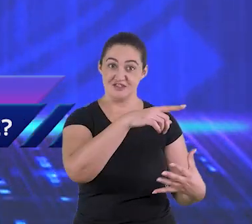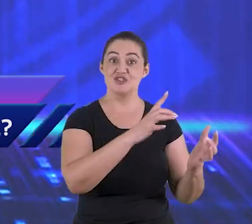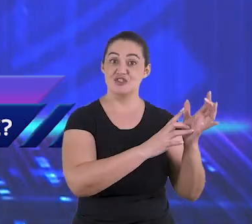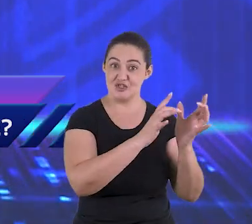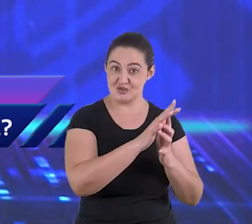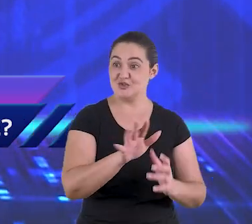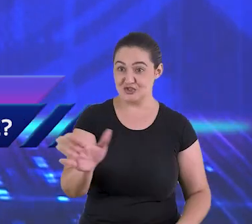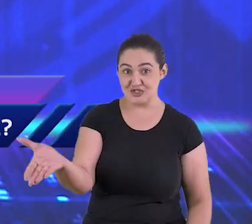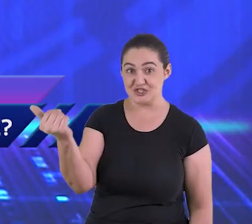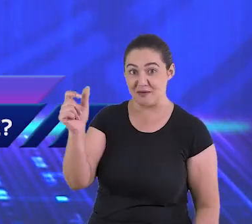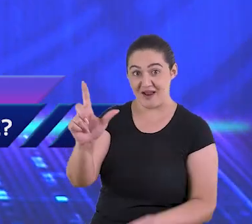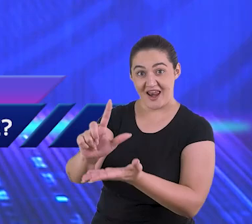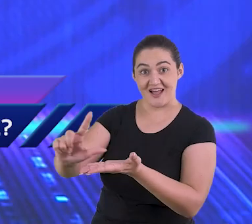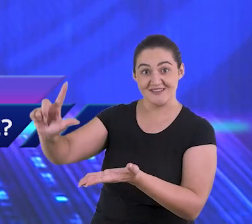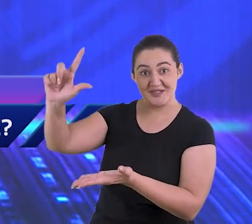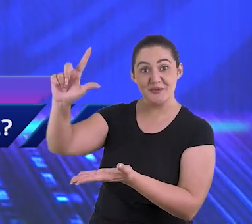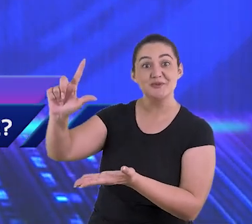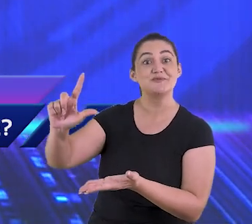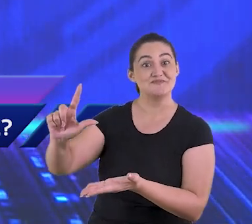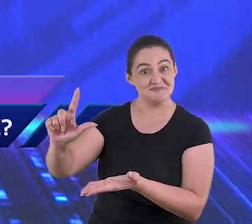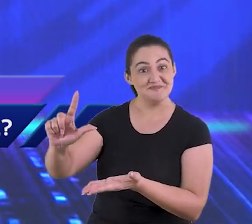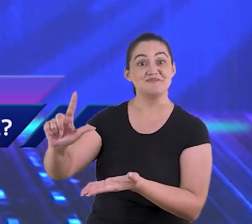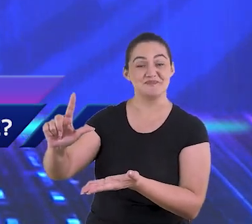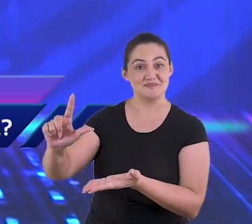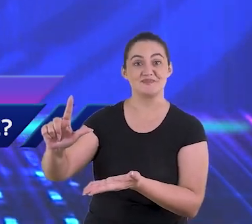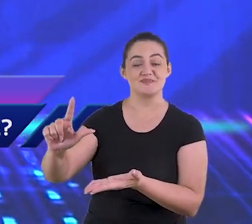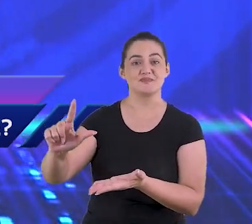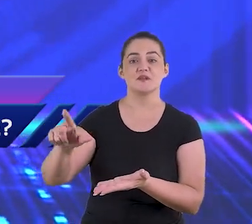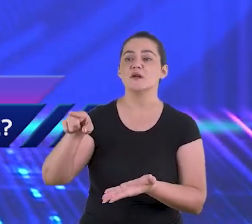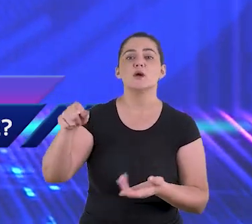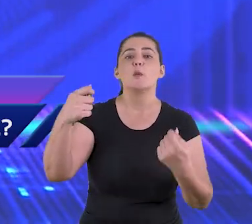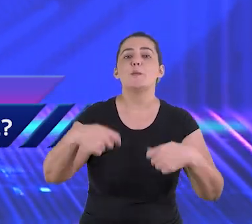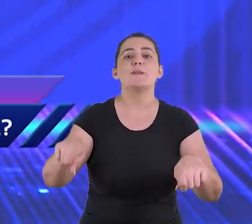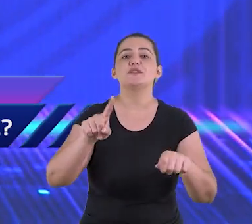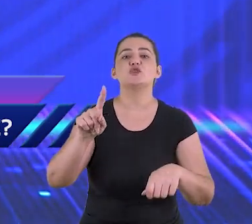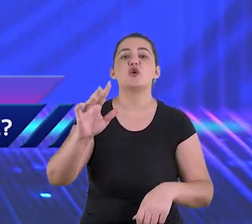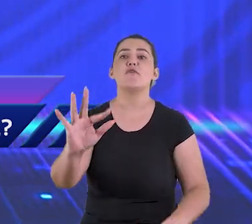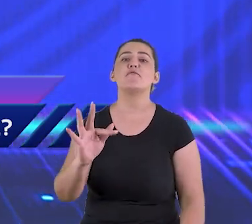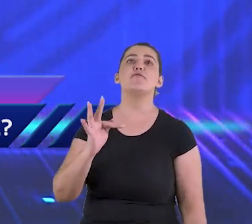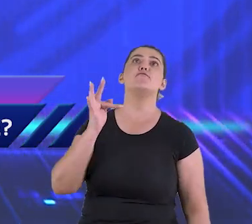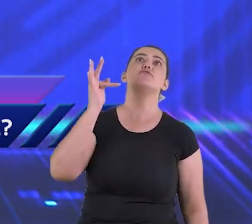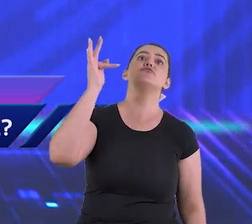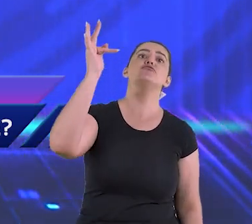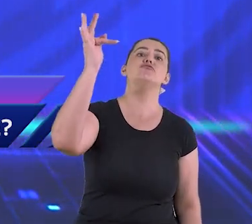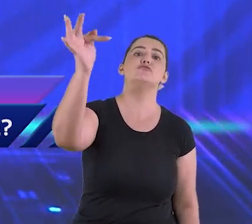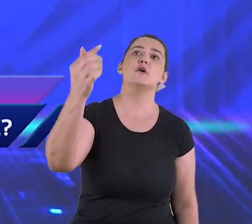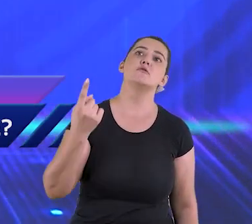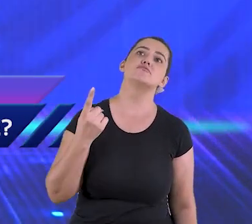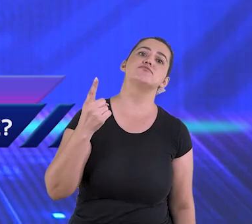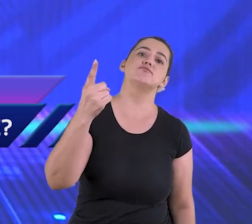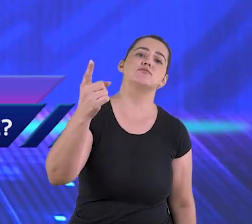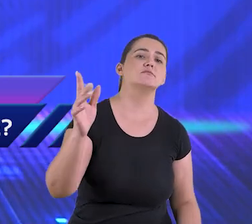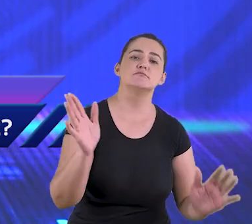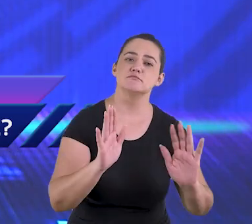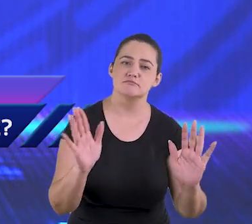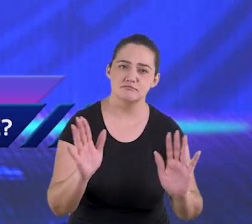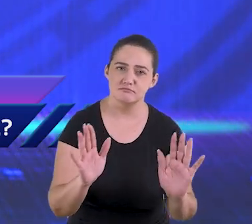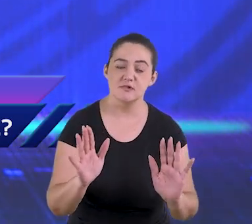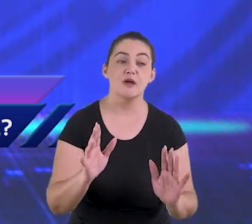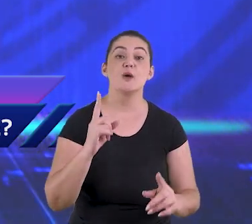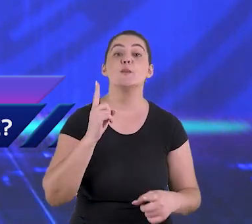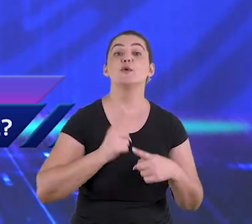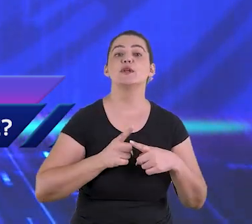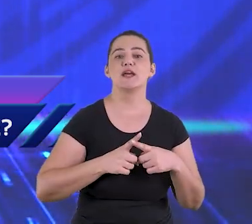Ele ressuscita Lázaro. Lázaro não precisou esperar a ressurreição do último dia,